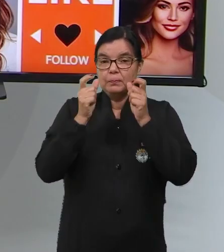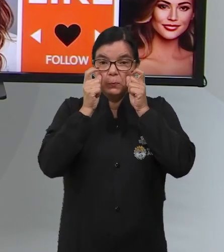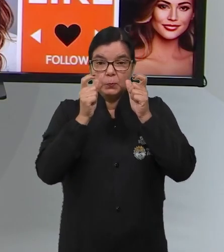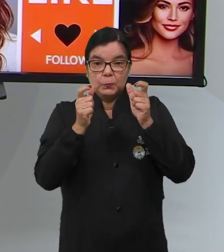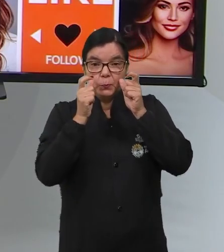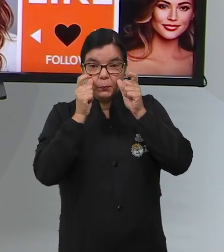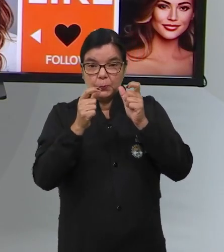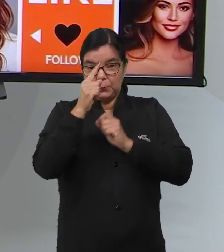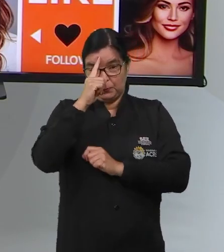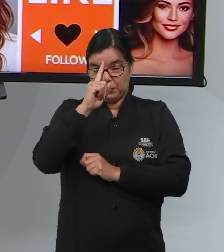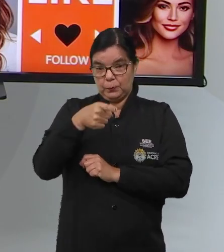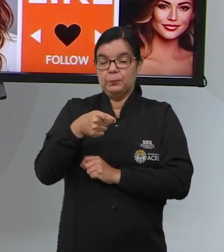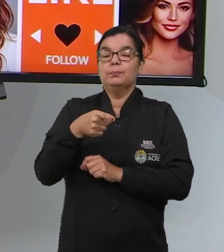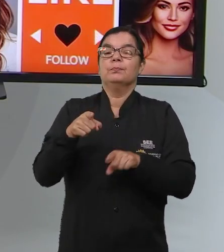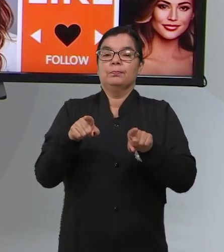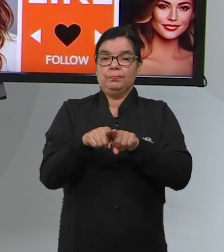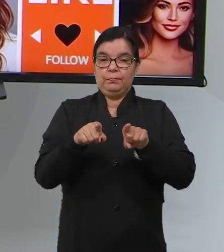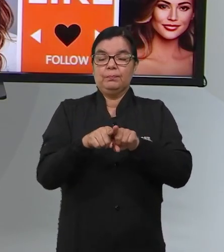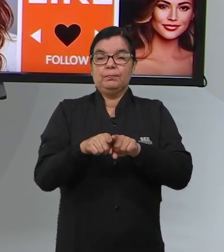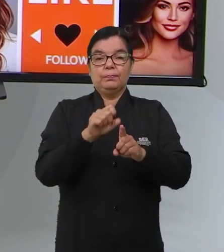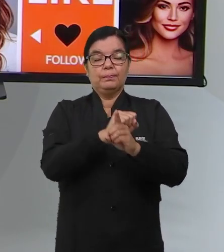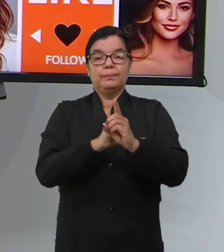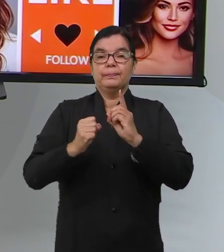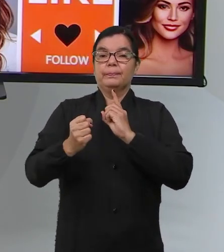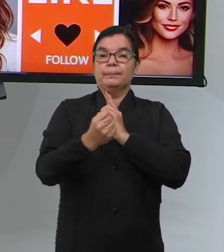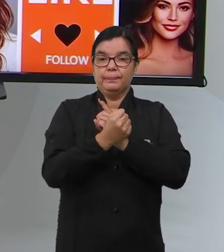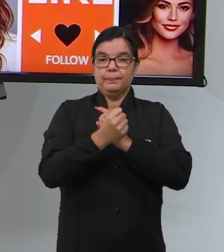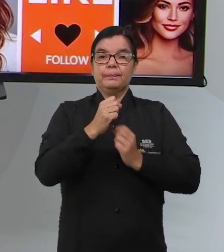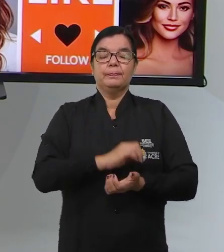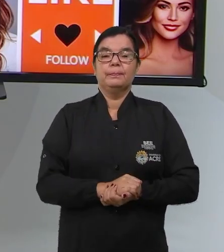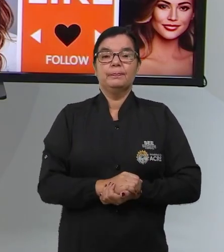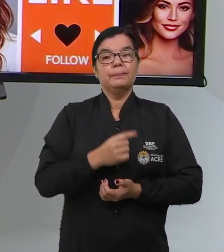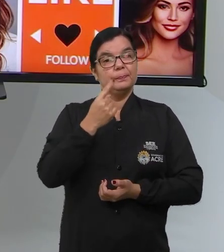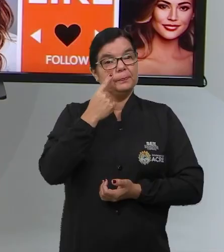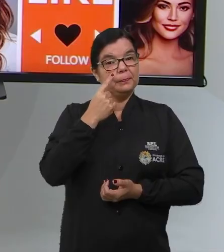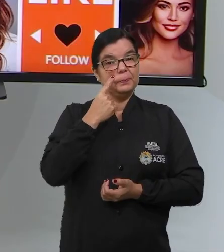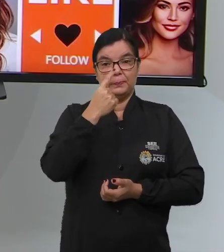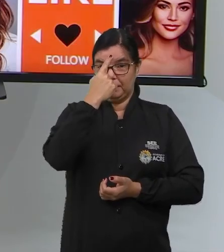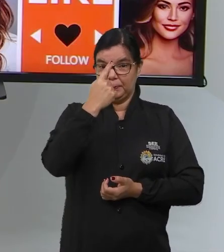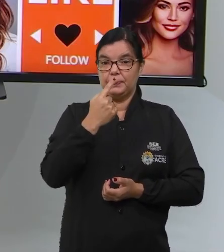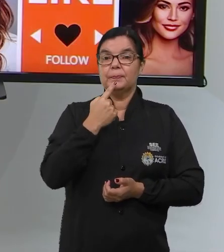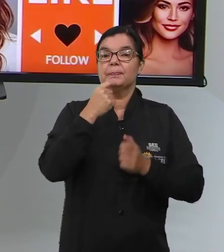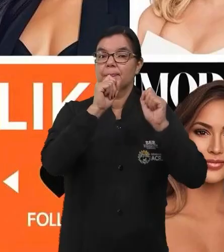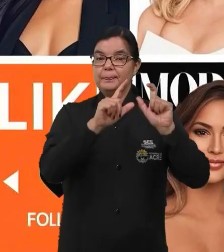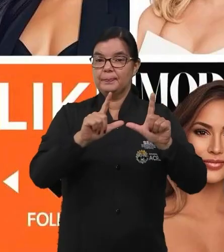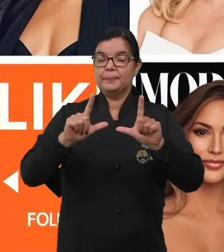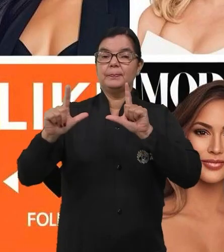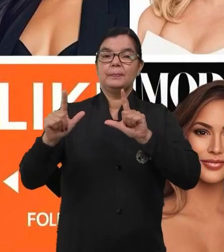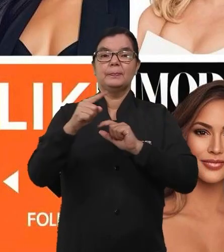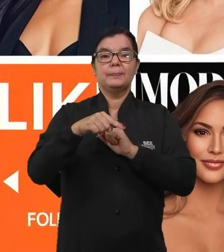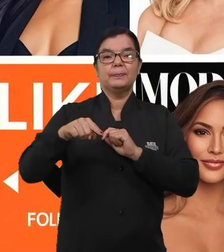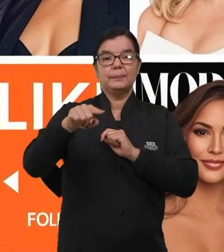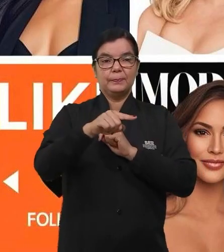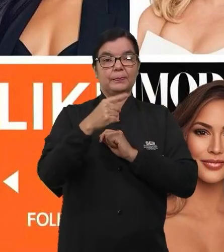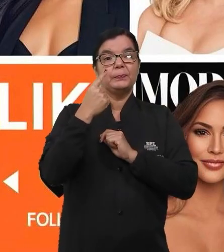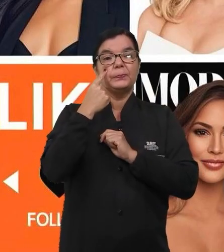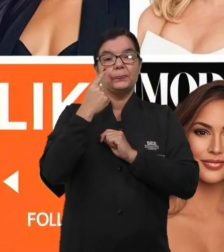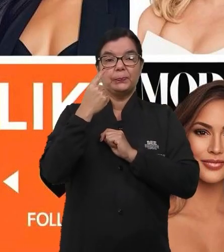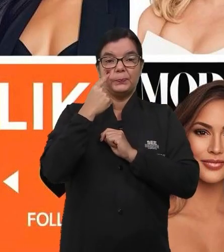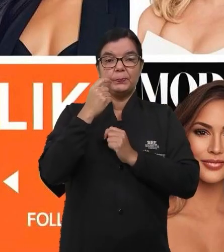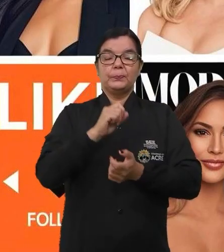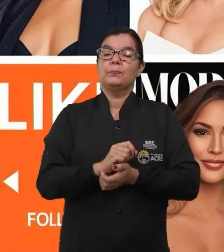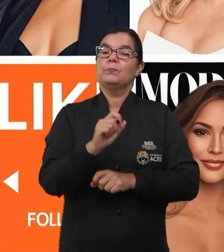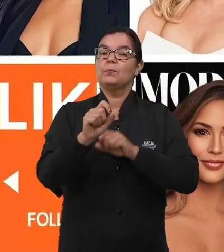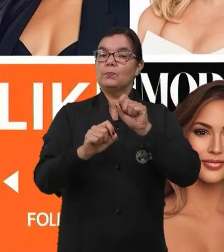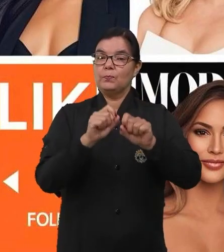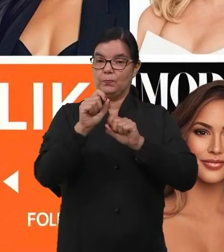interesses dominantes que vigoram na sociedade. Vamos observar mais essa imagem e você pode prestar atenção que ela